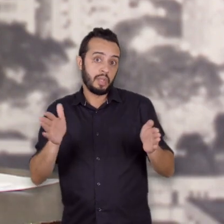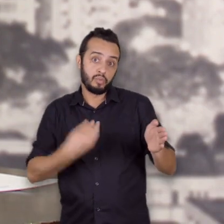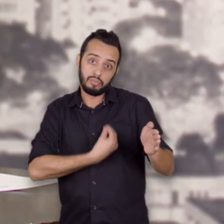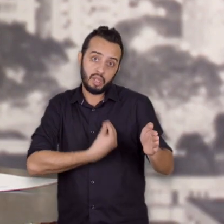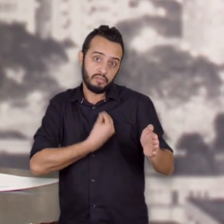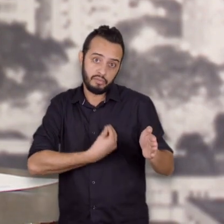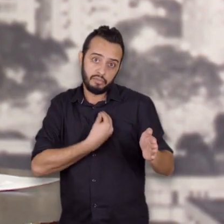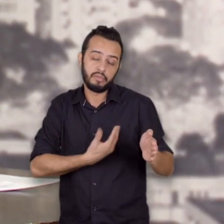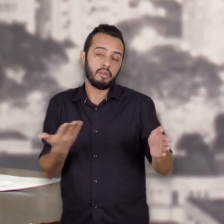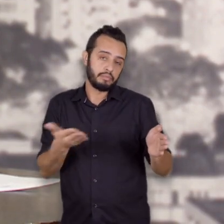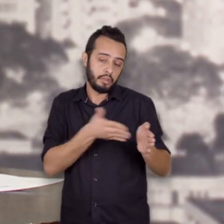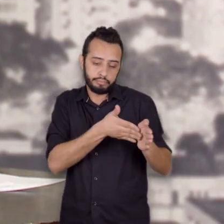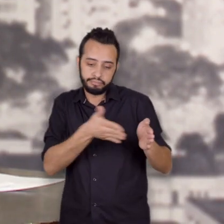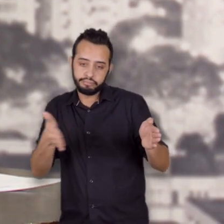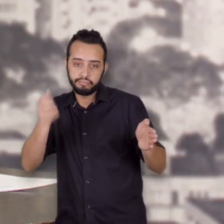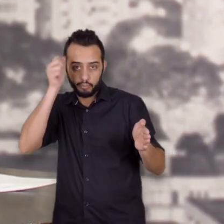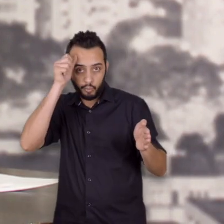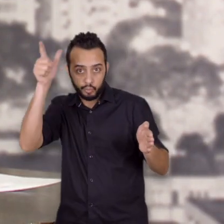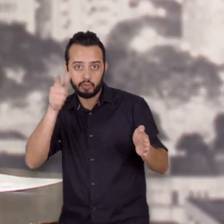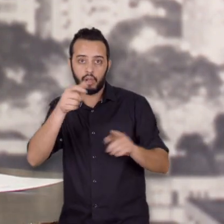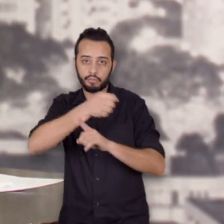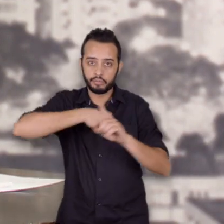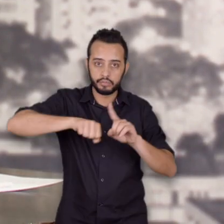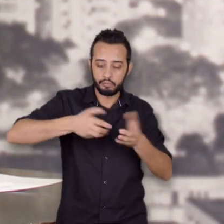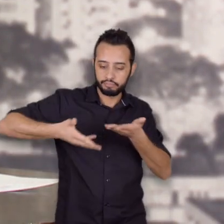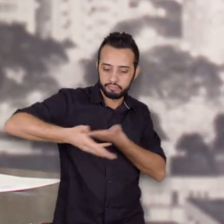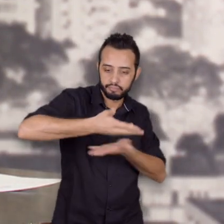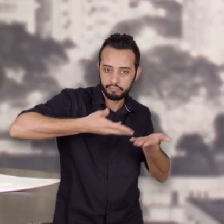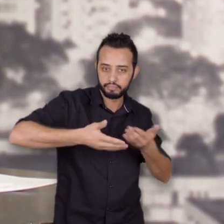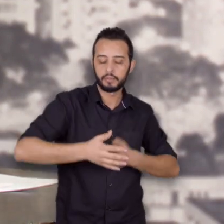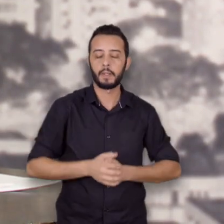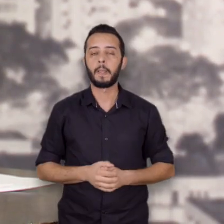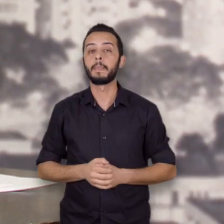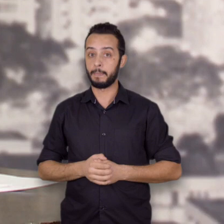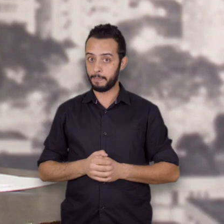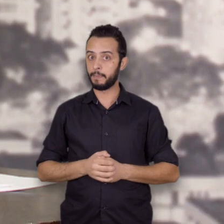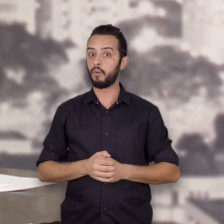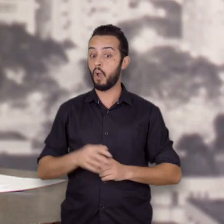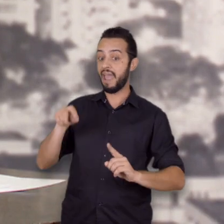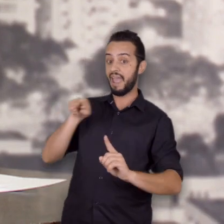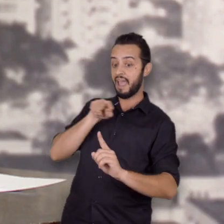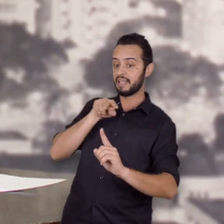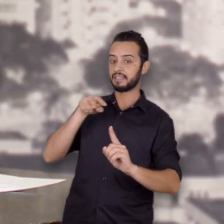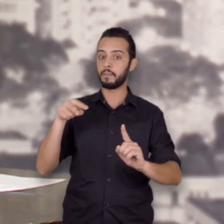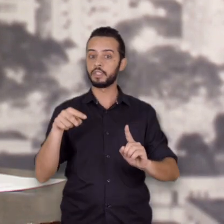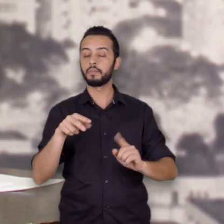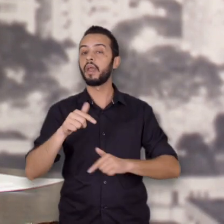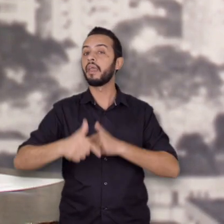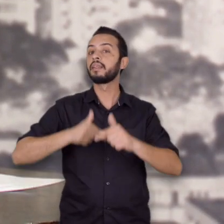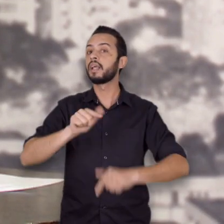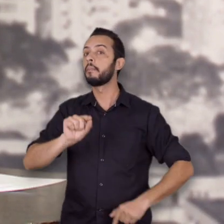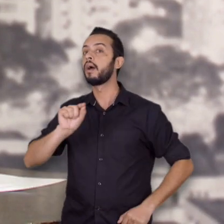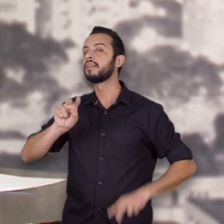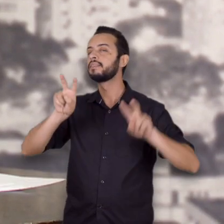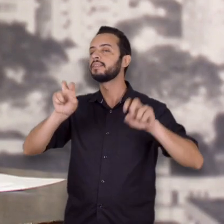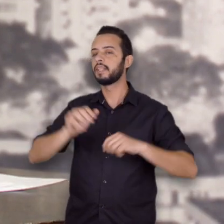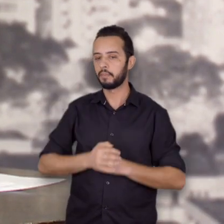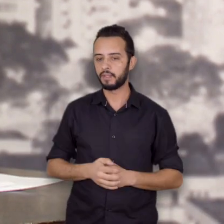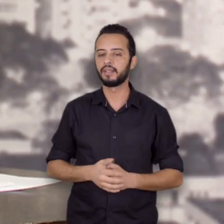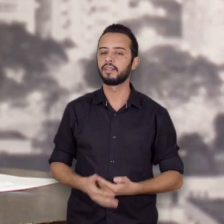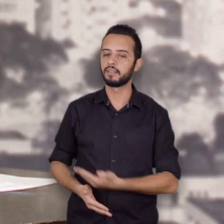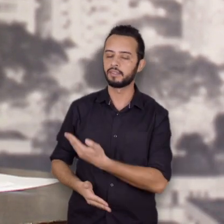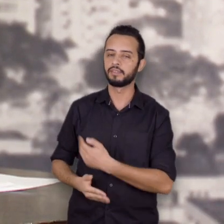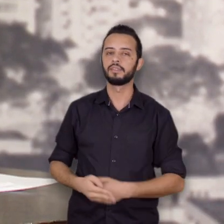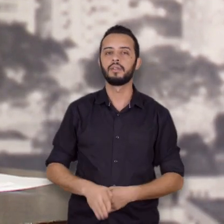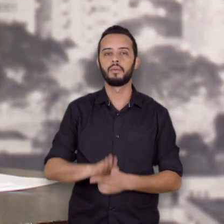dominantes de um determinado período que ele está inserido, período histórico, cultural, social e tudo mais. Essa perspectiva, quem trabalha muito